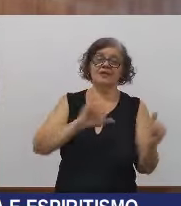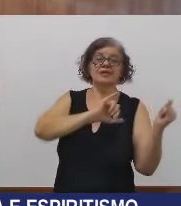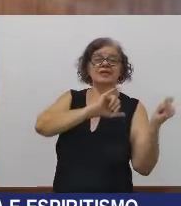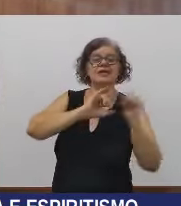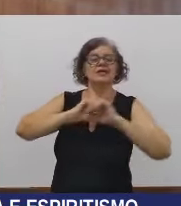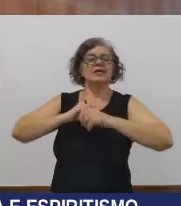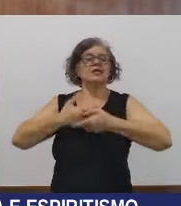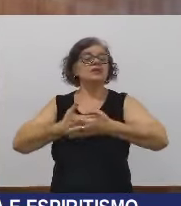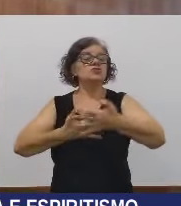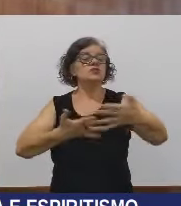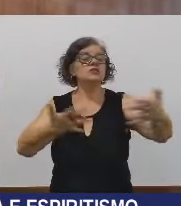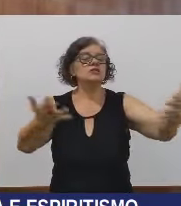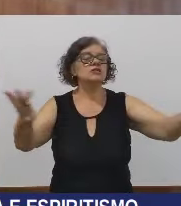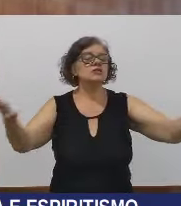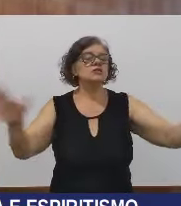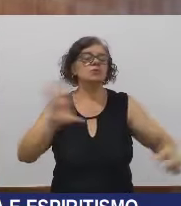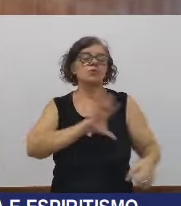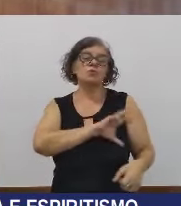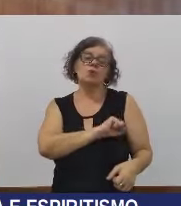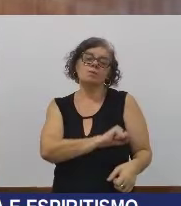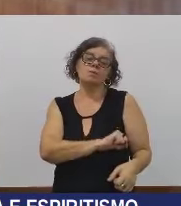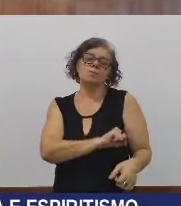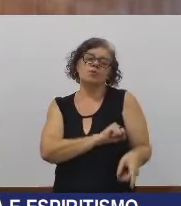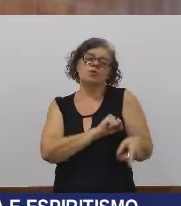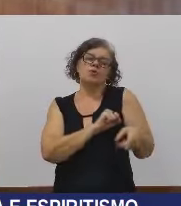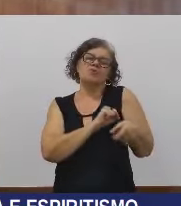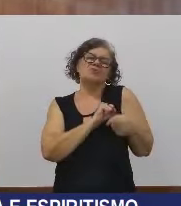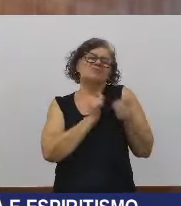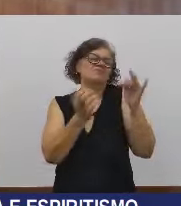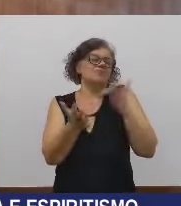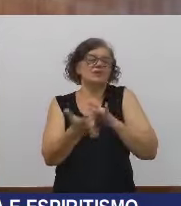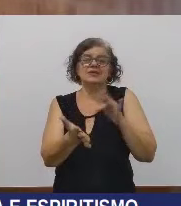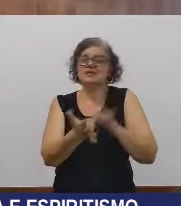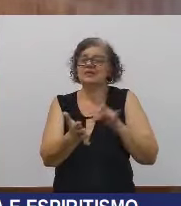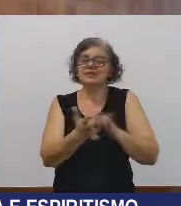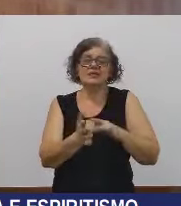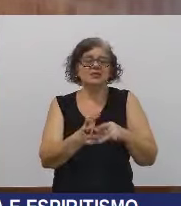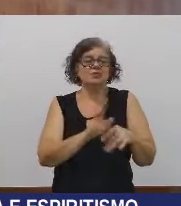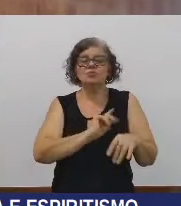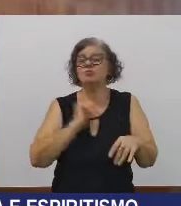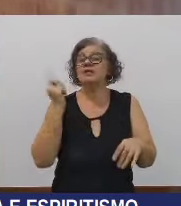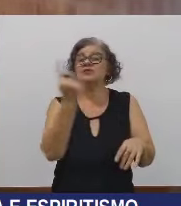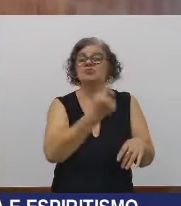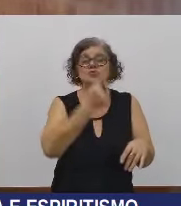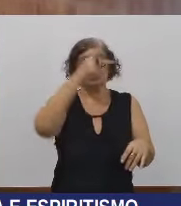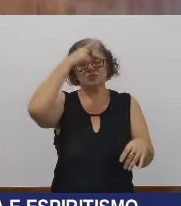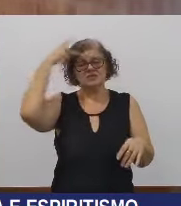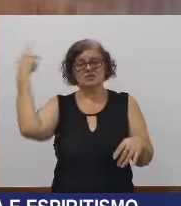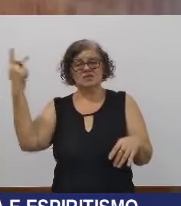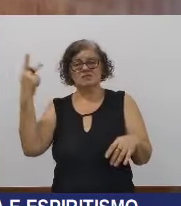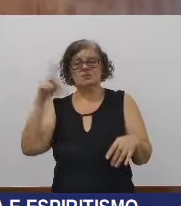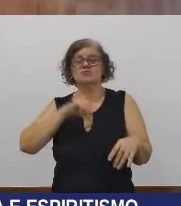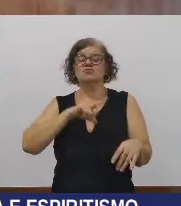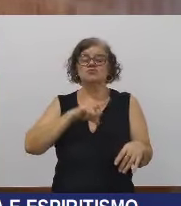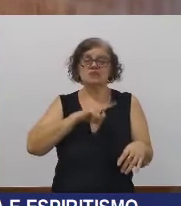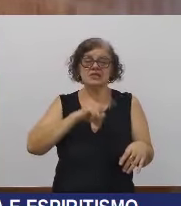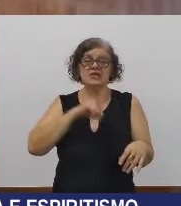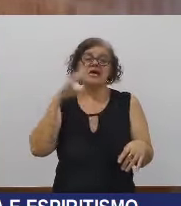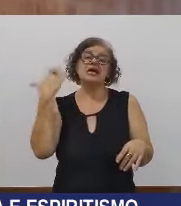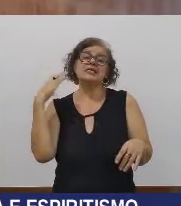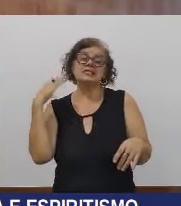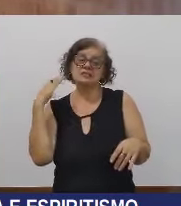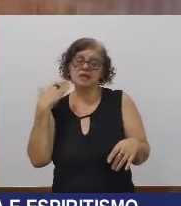Ele pregou o amor incondicional a todas as pessoas. E o dia que a ciência e a